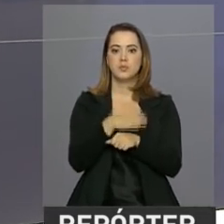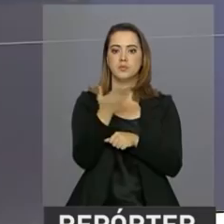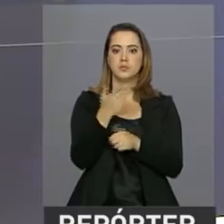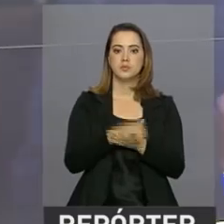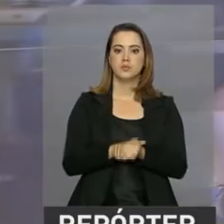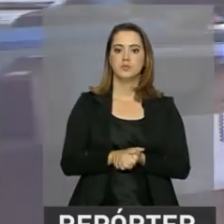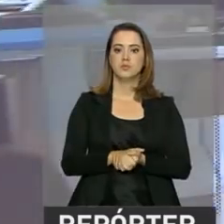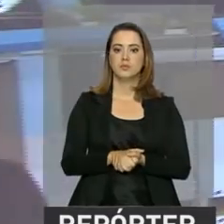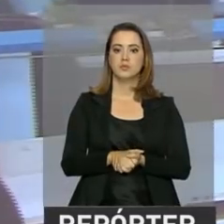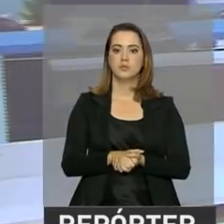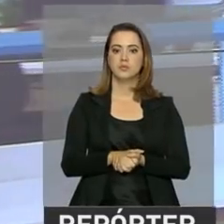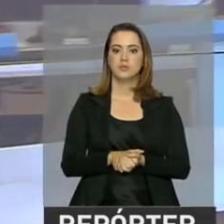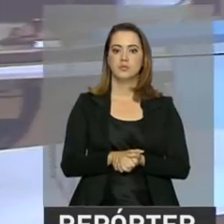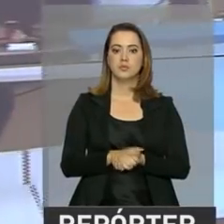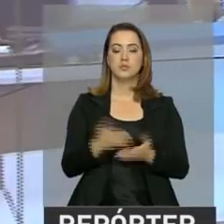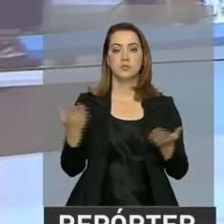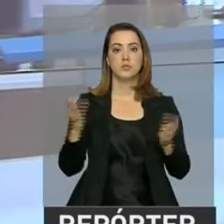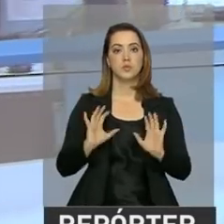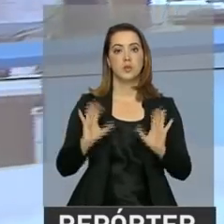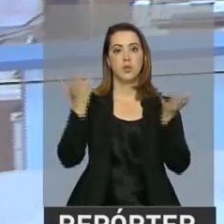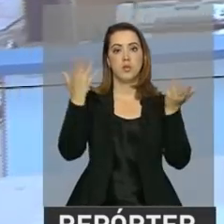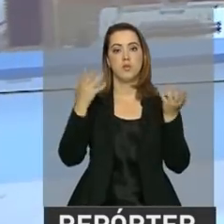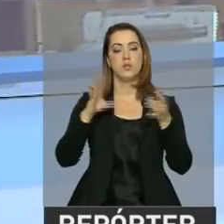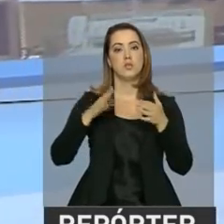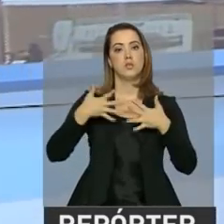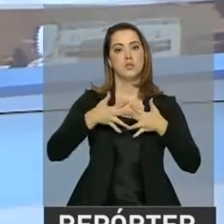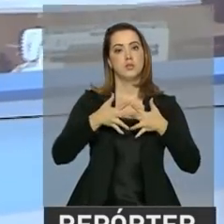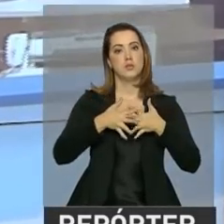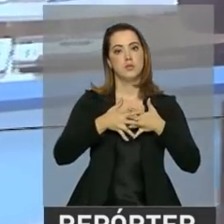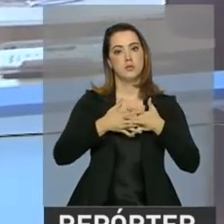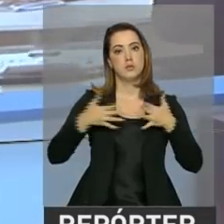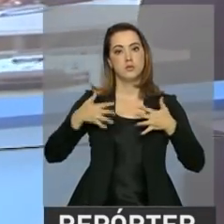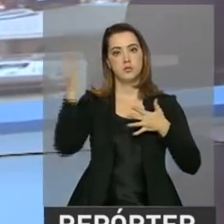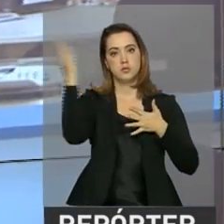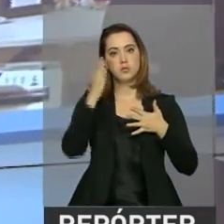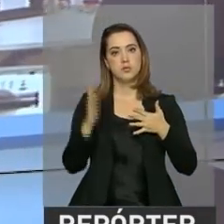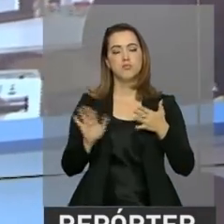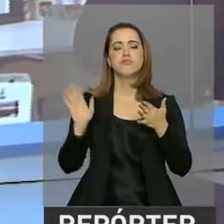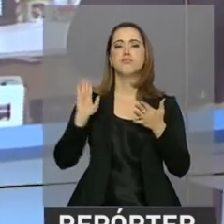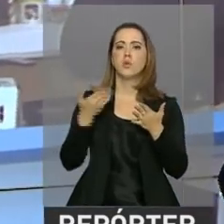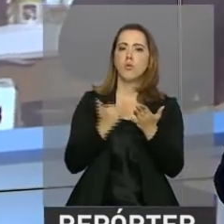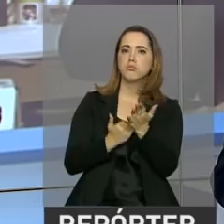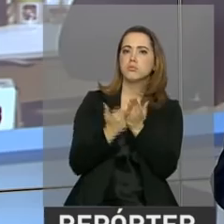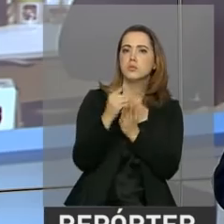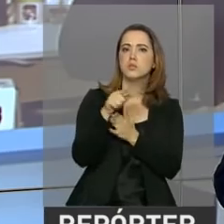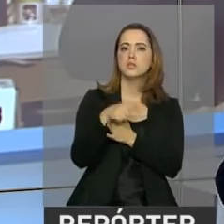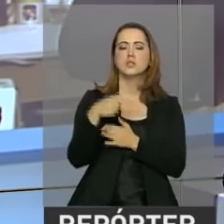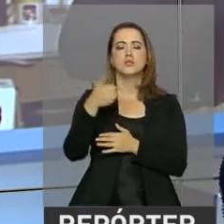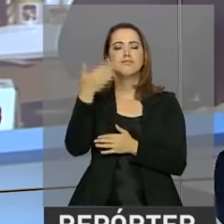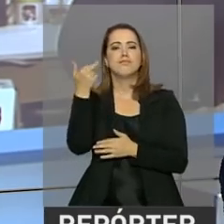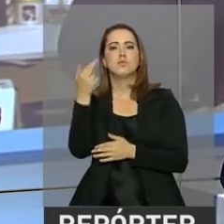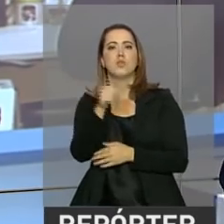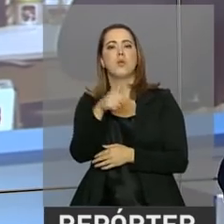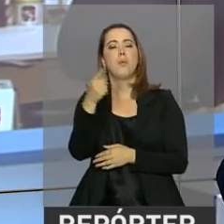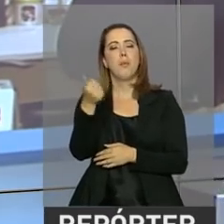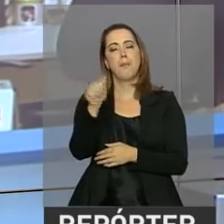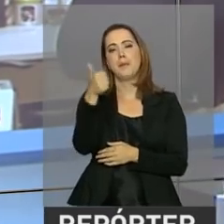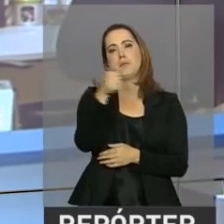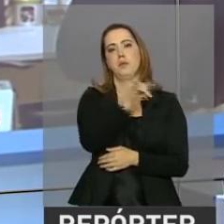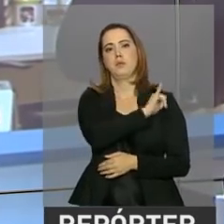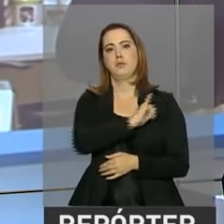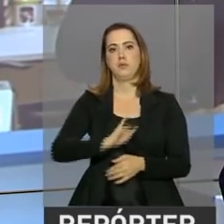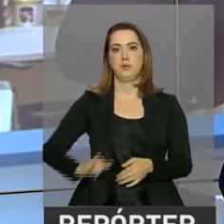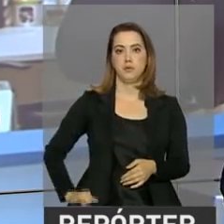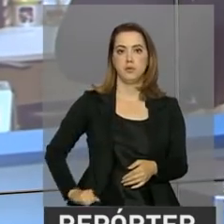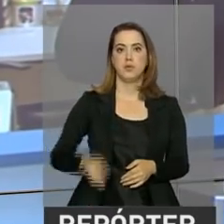você. A comemoração da independência do Brasil é feita desde a época do Primeiro Império. A história mostra que